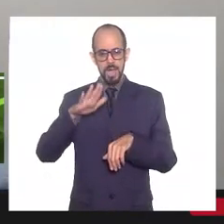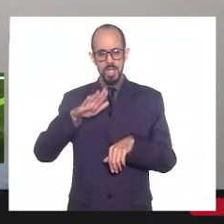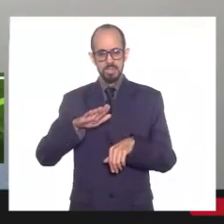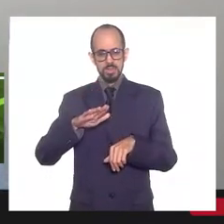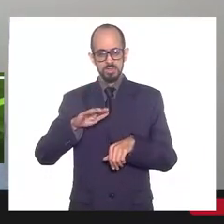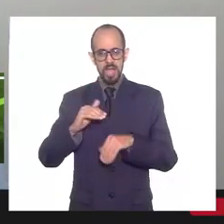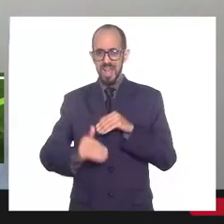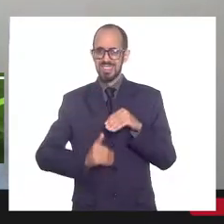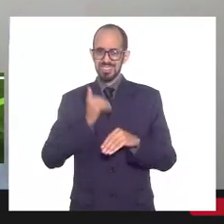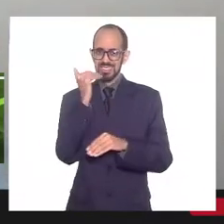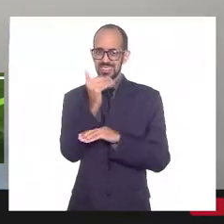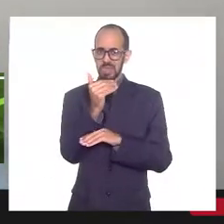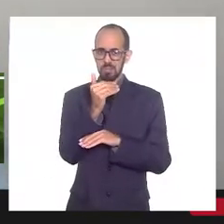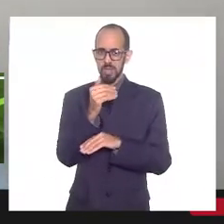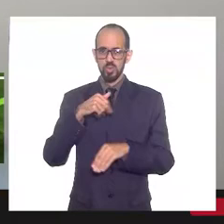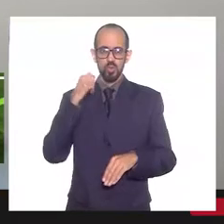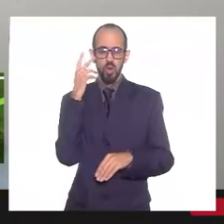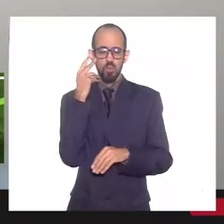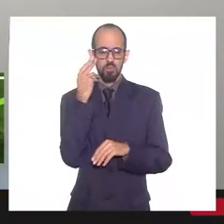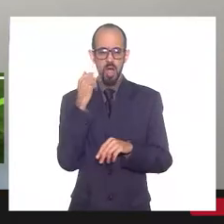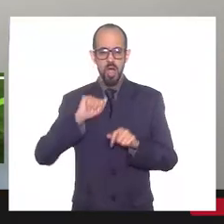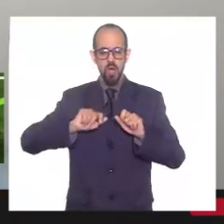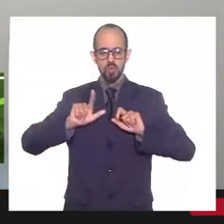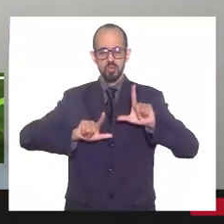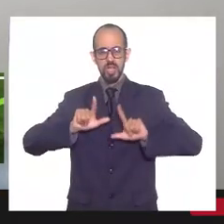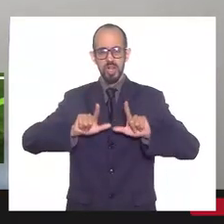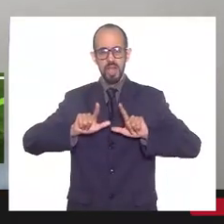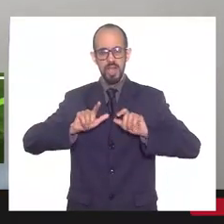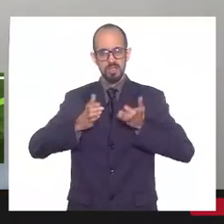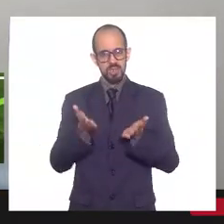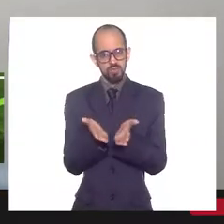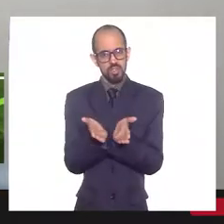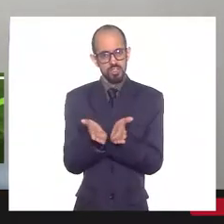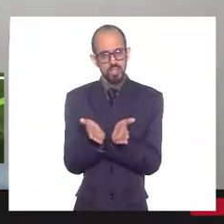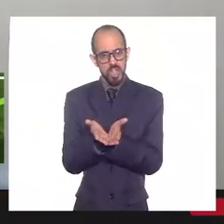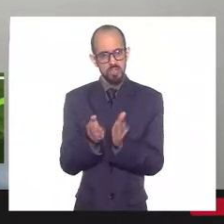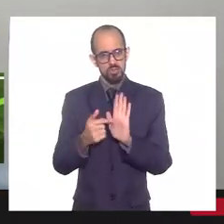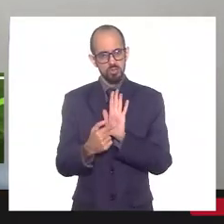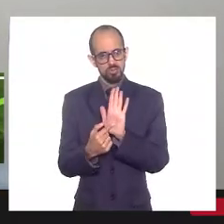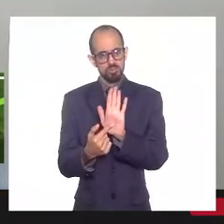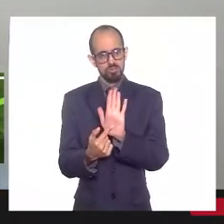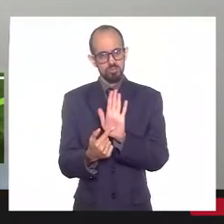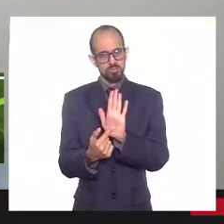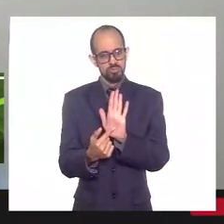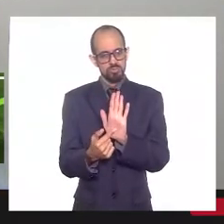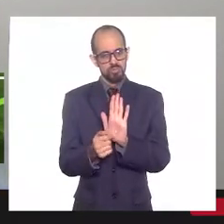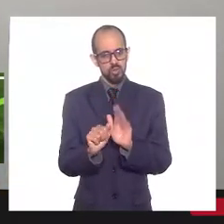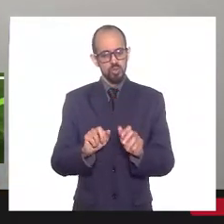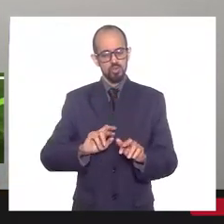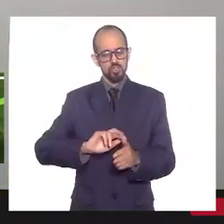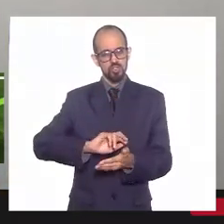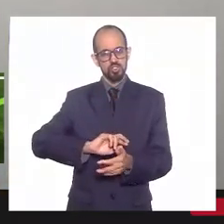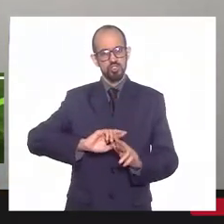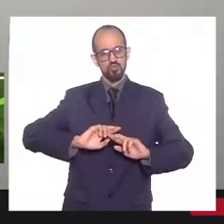muito acima da média é dos canais de orientação evangélica e diferentes em terminações Esse é o tema